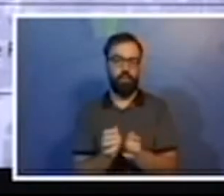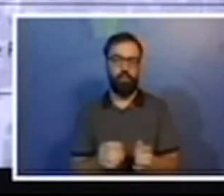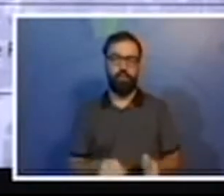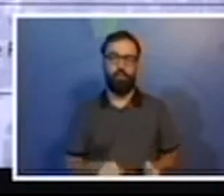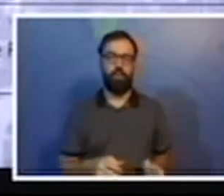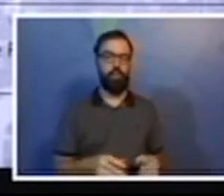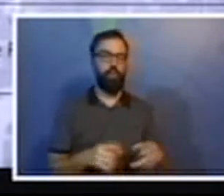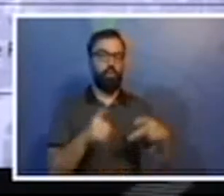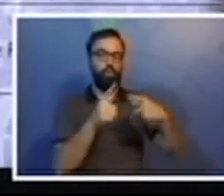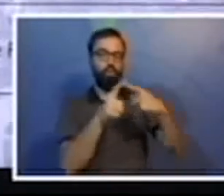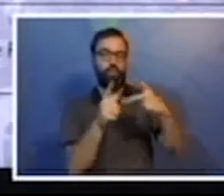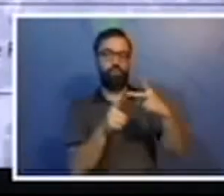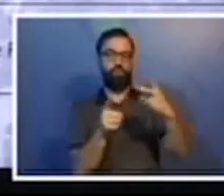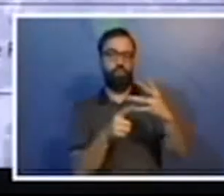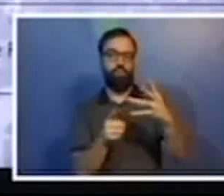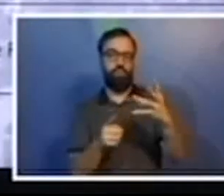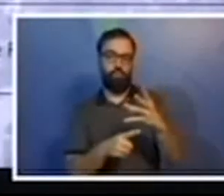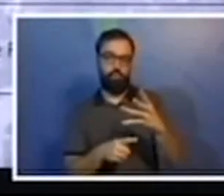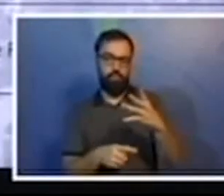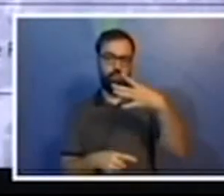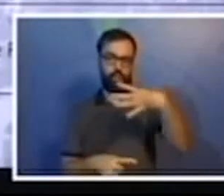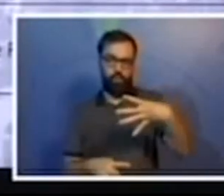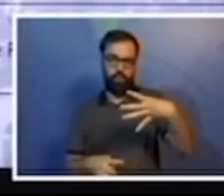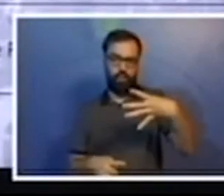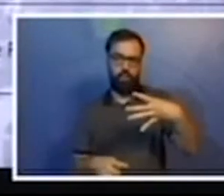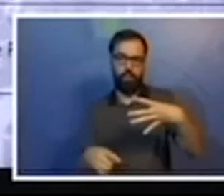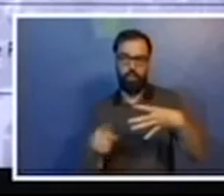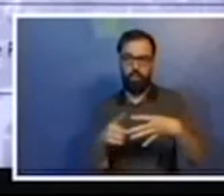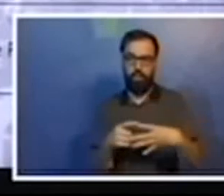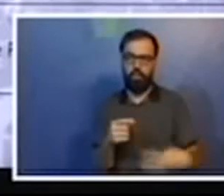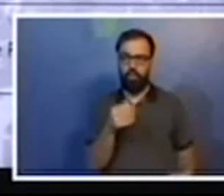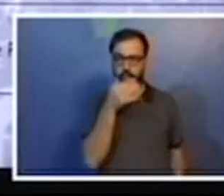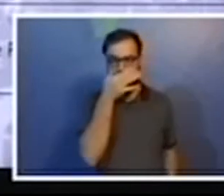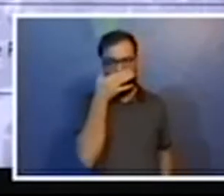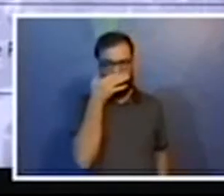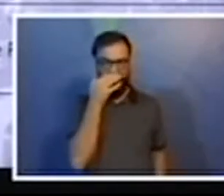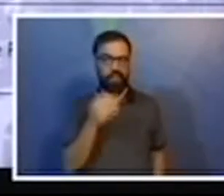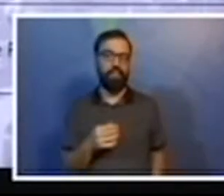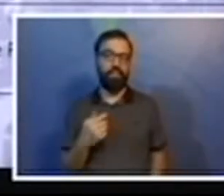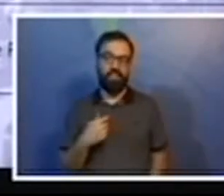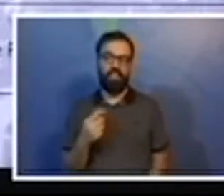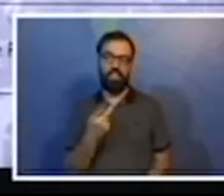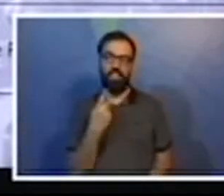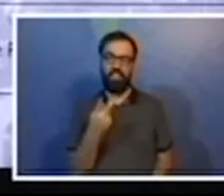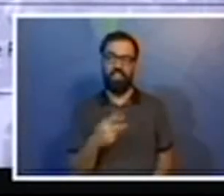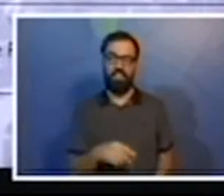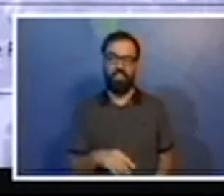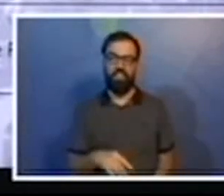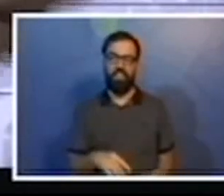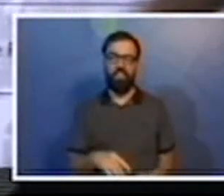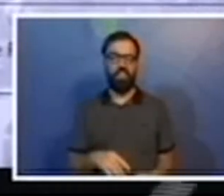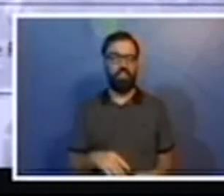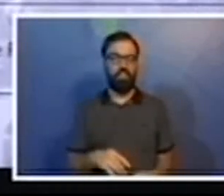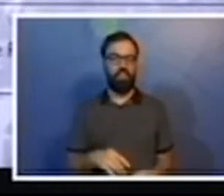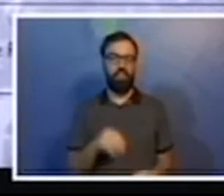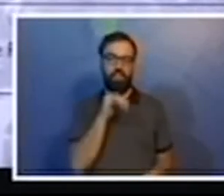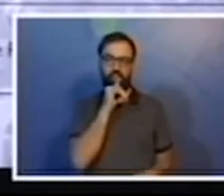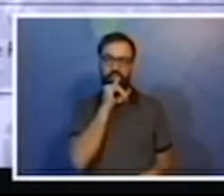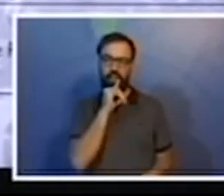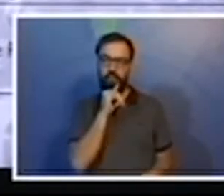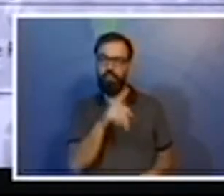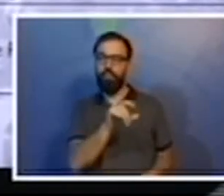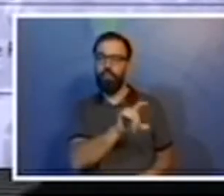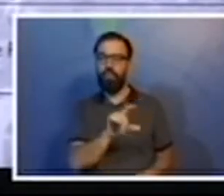quatro grupos e eu vou falar um pouco sobre os principais representantes o porte de cada planta e novidades